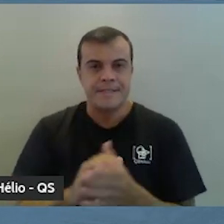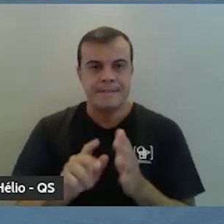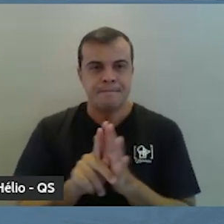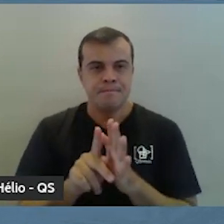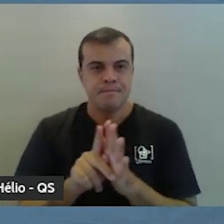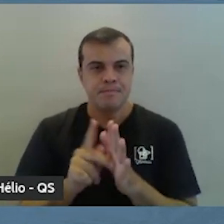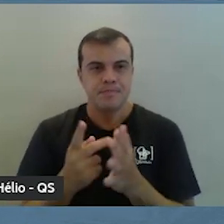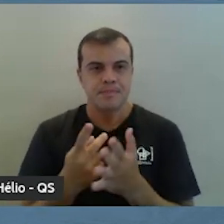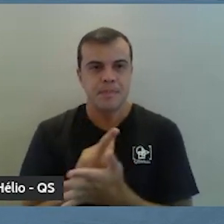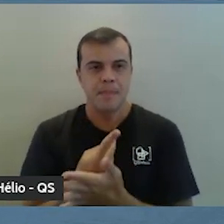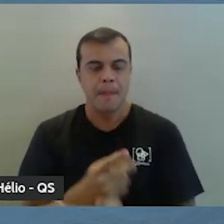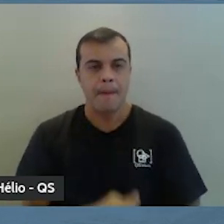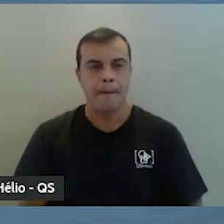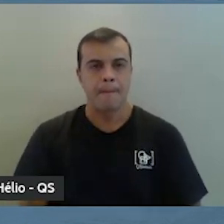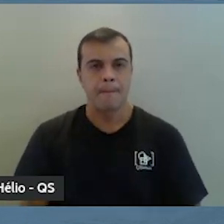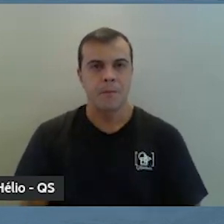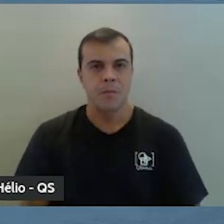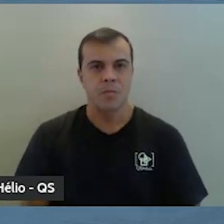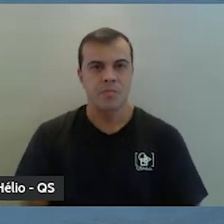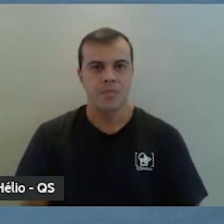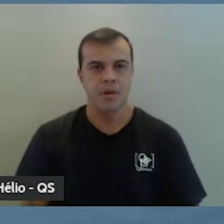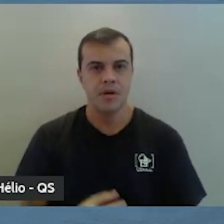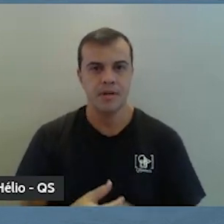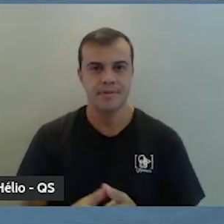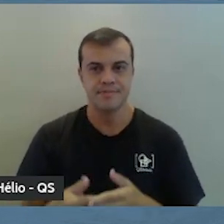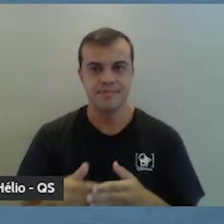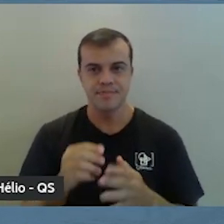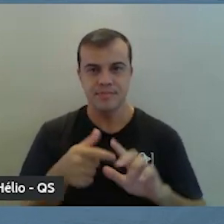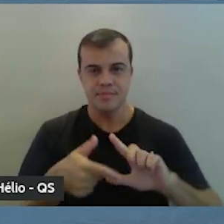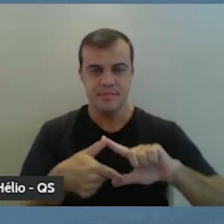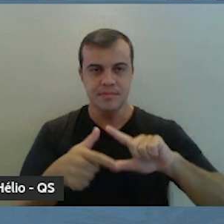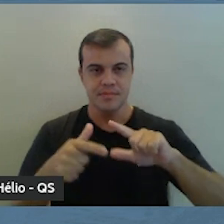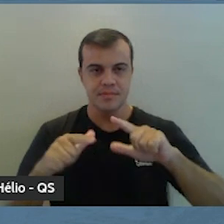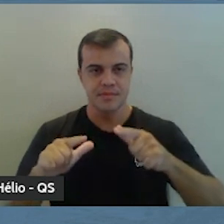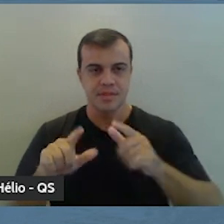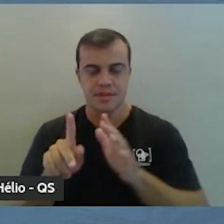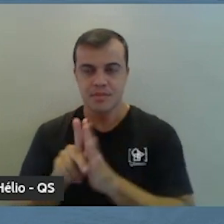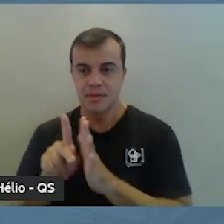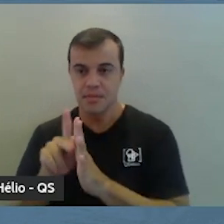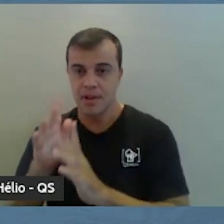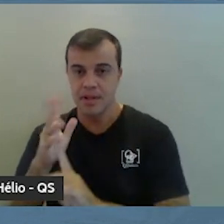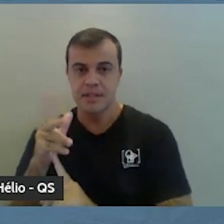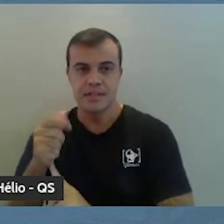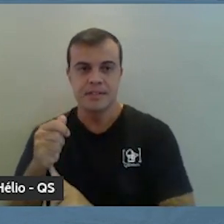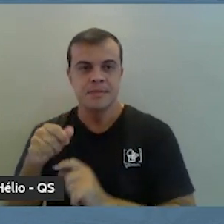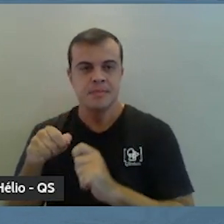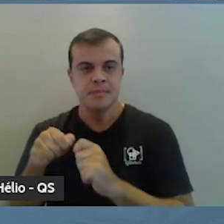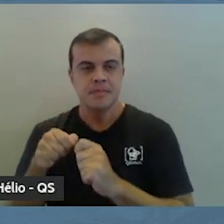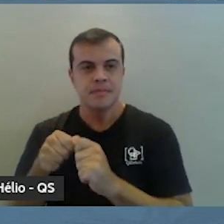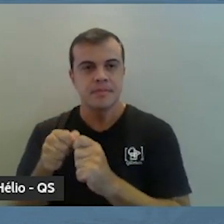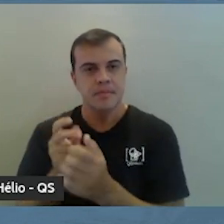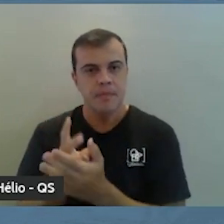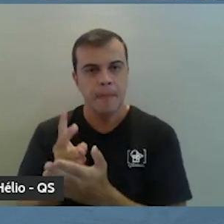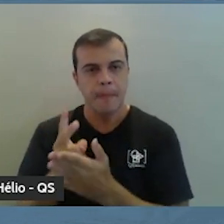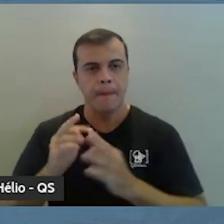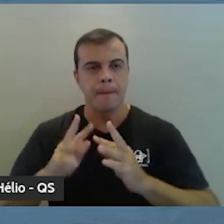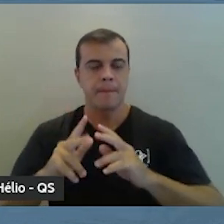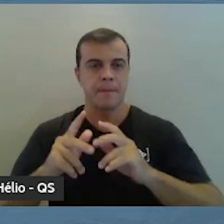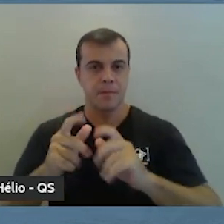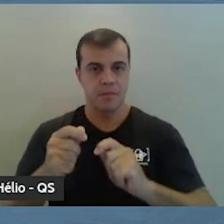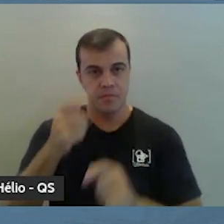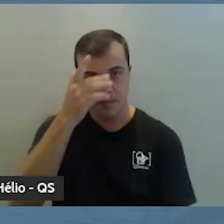Daí, na contemporaneidade, a arte é feita e reconhecida por todas as